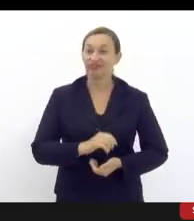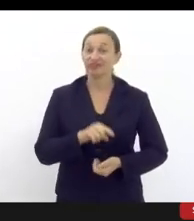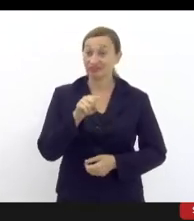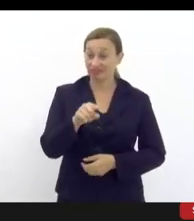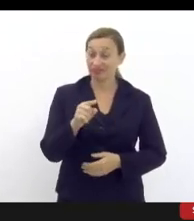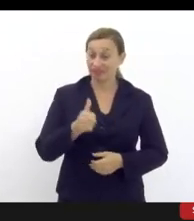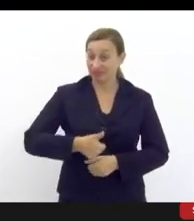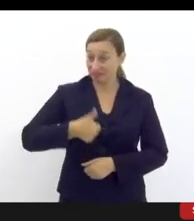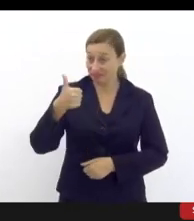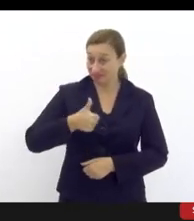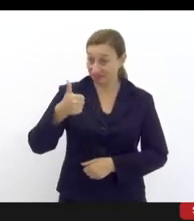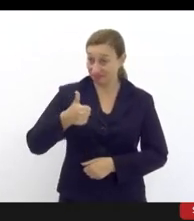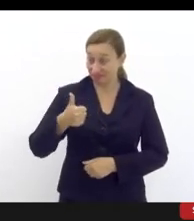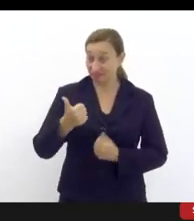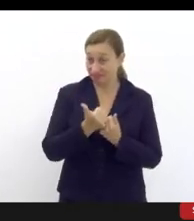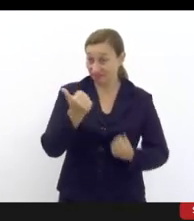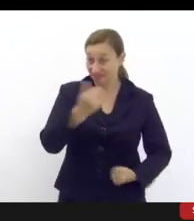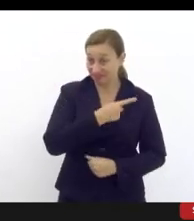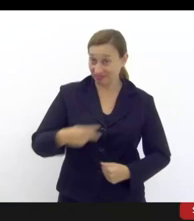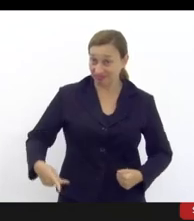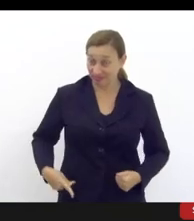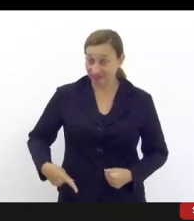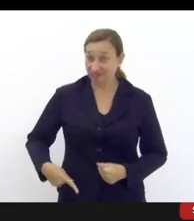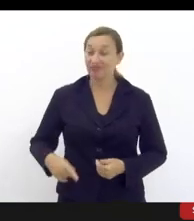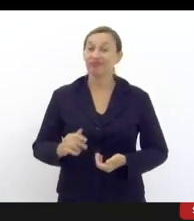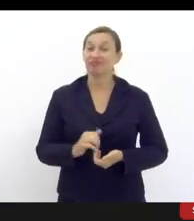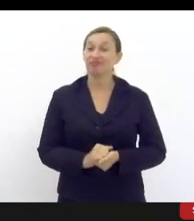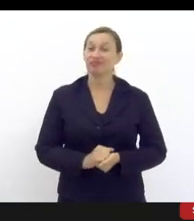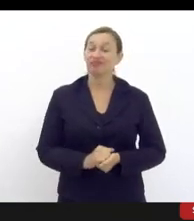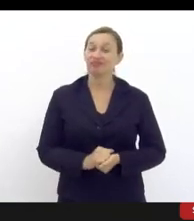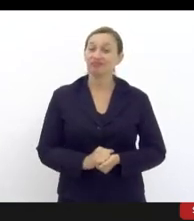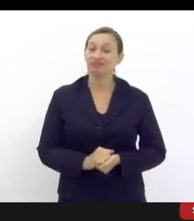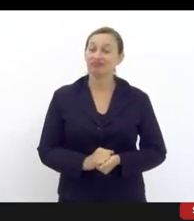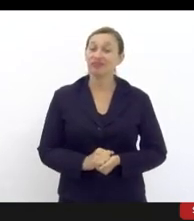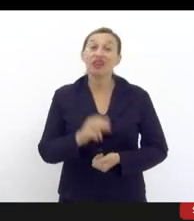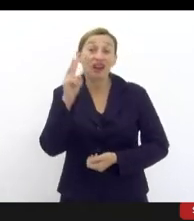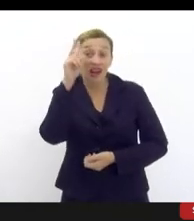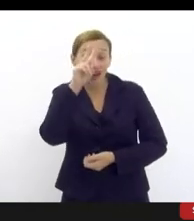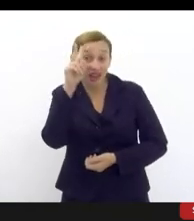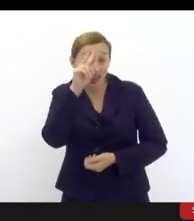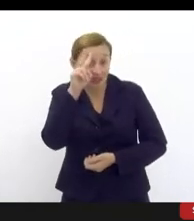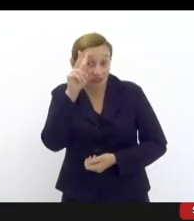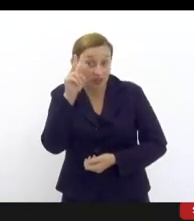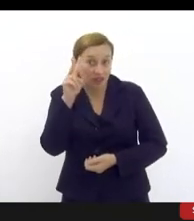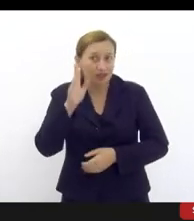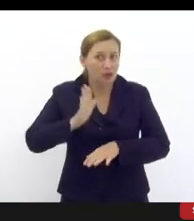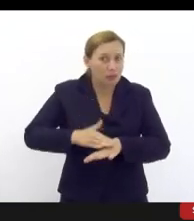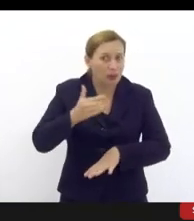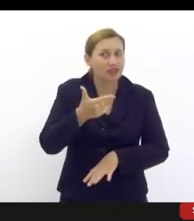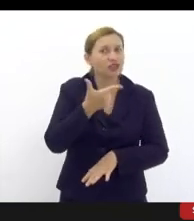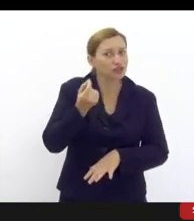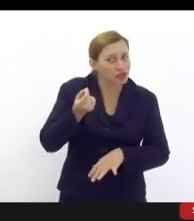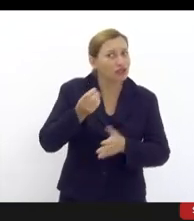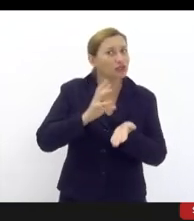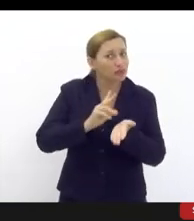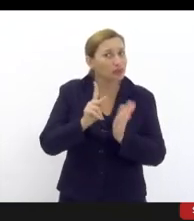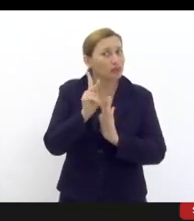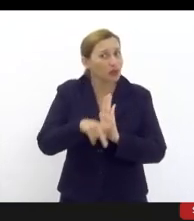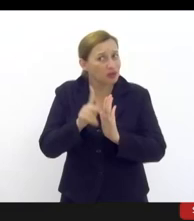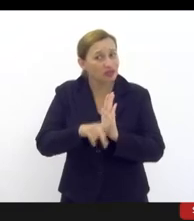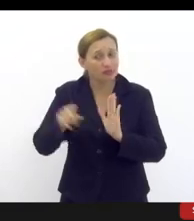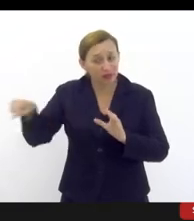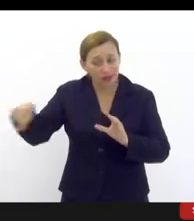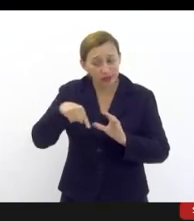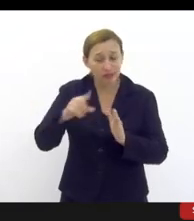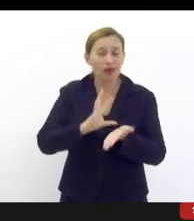o primeiro vice-presidente, tem uma grande influência com o nosso presidente. Lembra ele que eu tenho mais de 20 projetos para virem para a